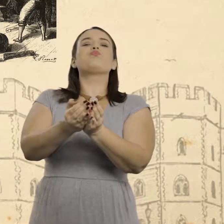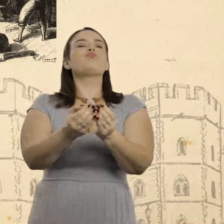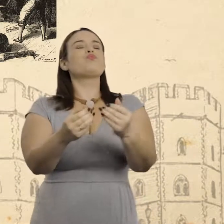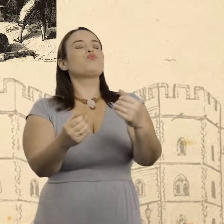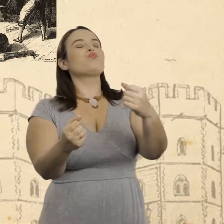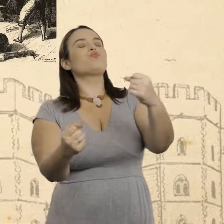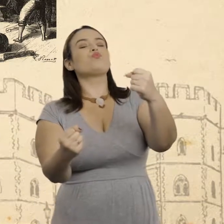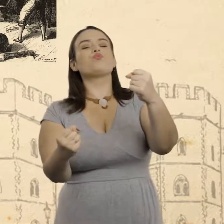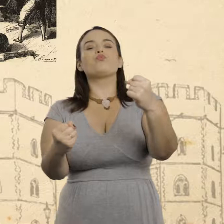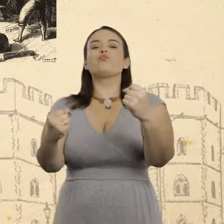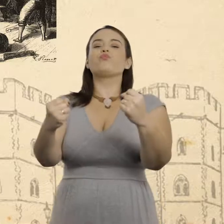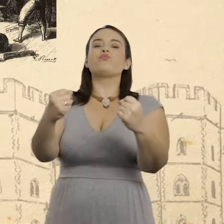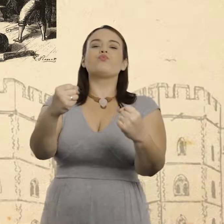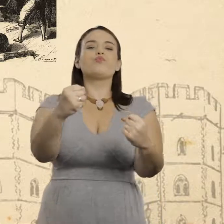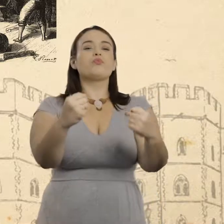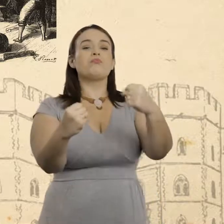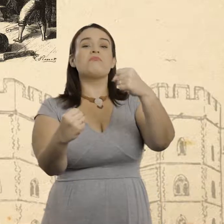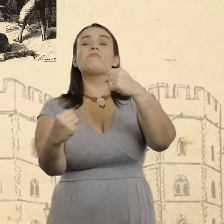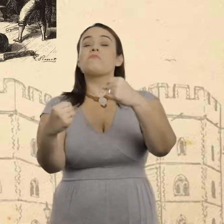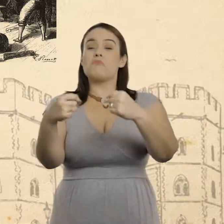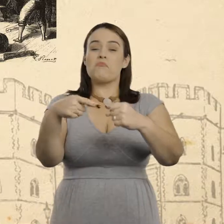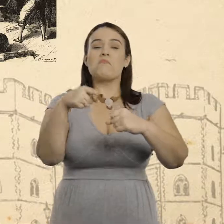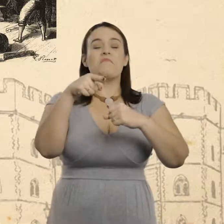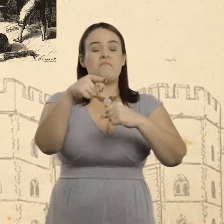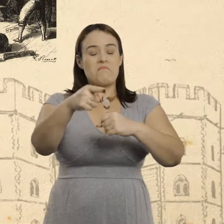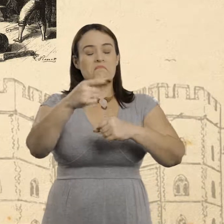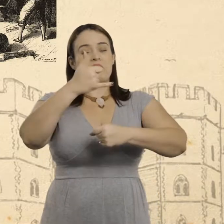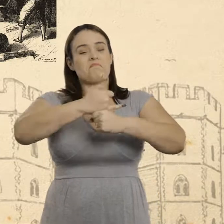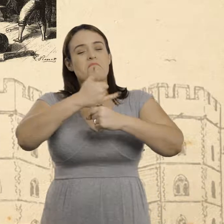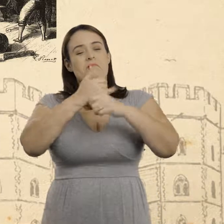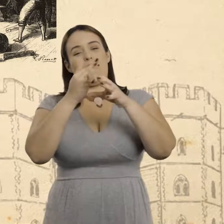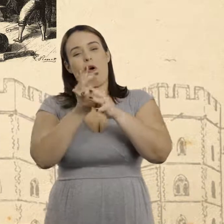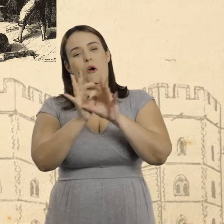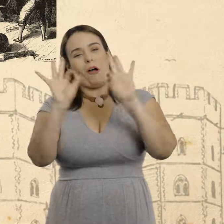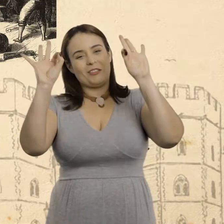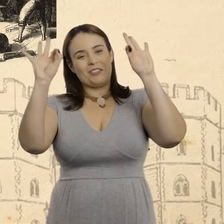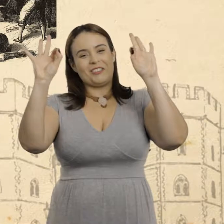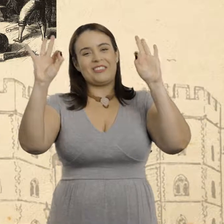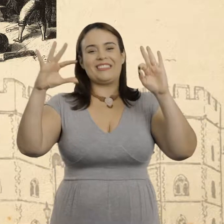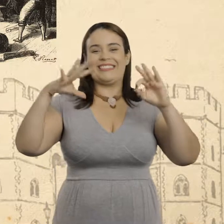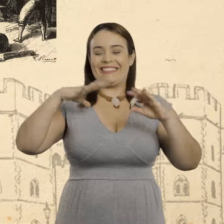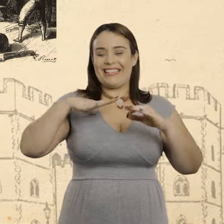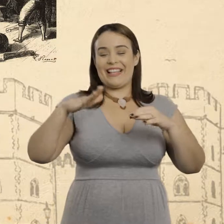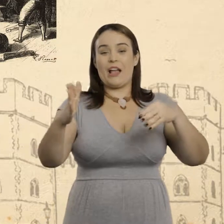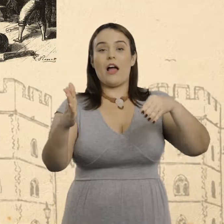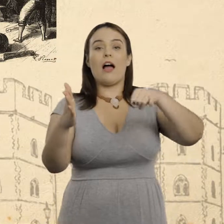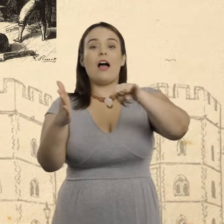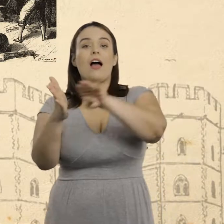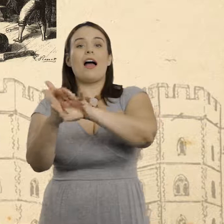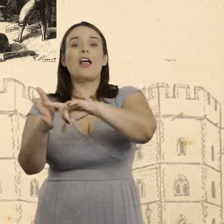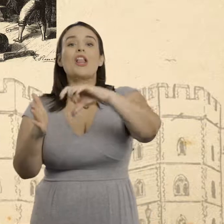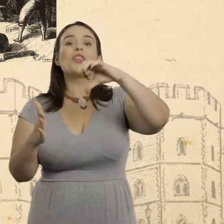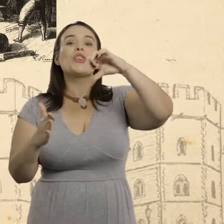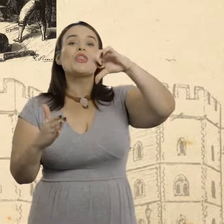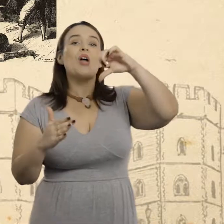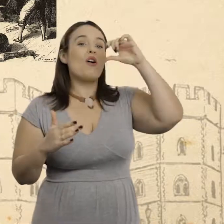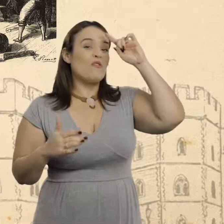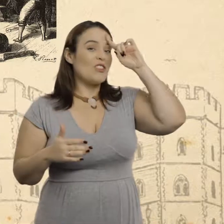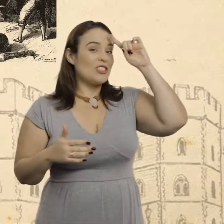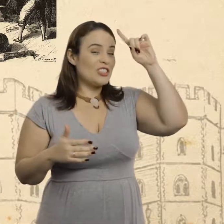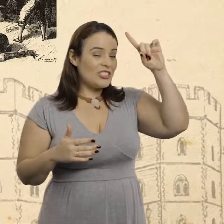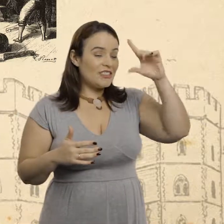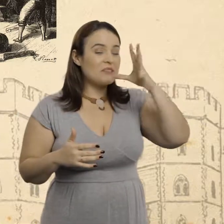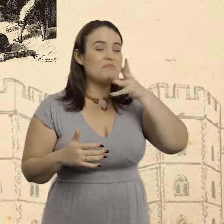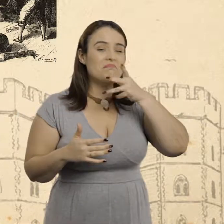navio. O Sr. Fogg se revelou um ótimo capitão. A viagem até Liverpool demoraria 9